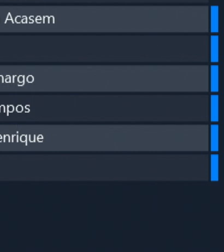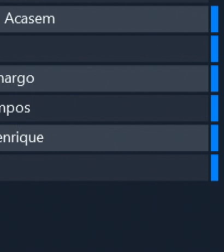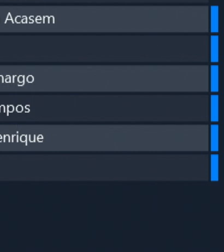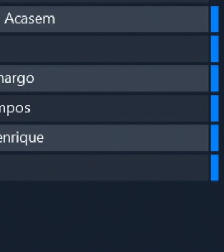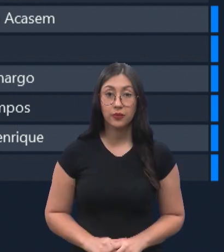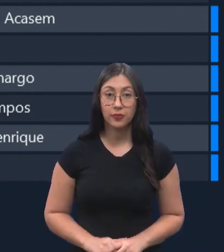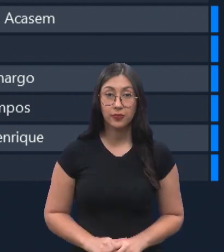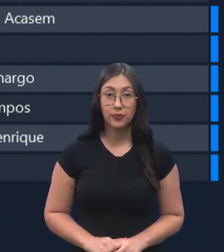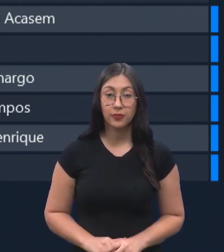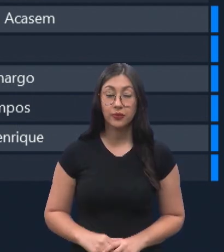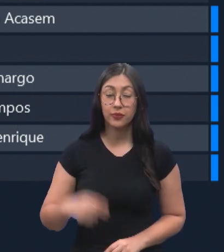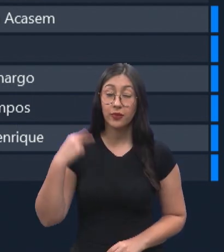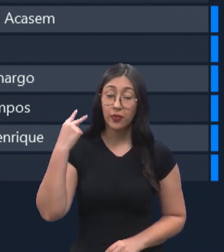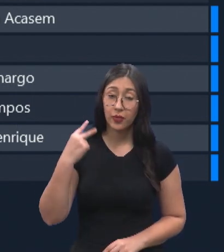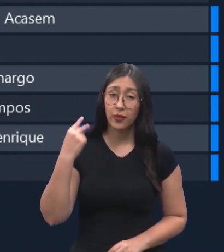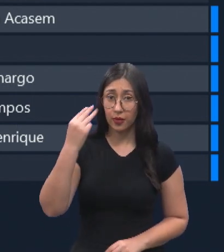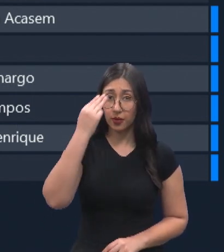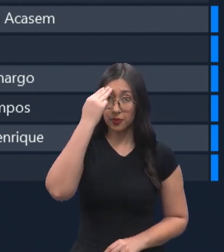Vereador Marcelo Garcia.